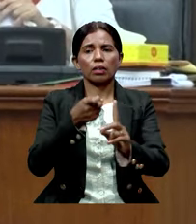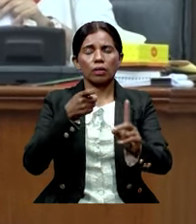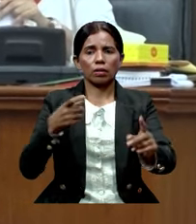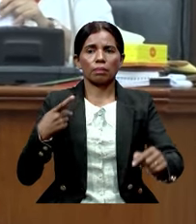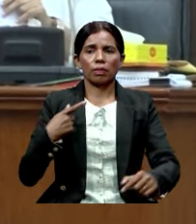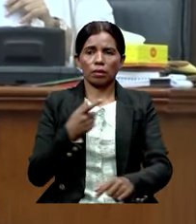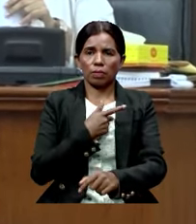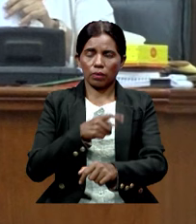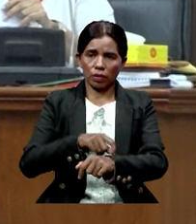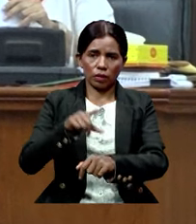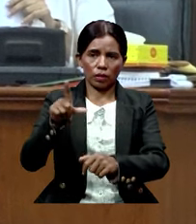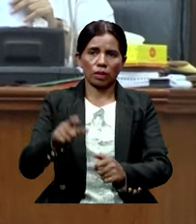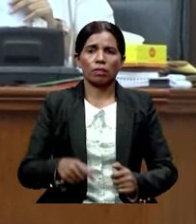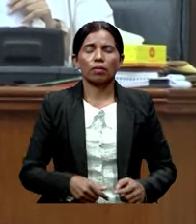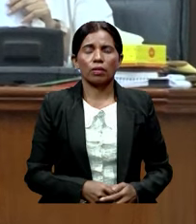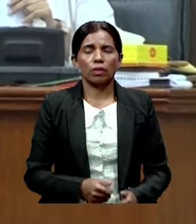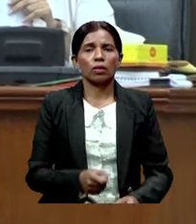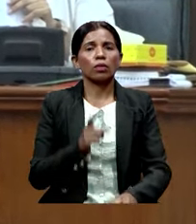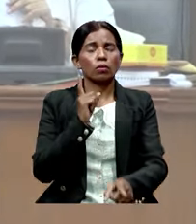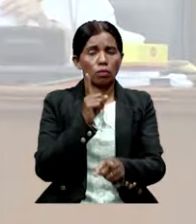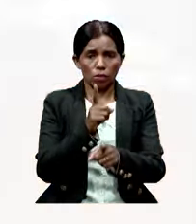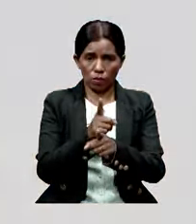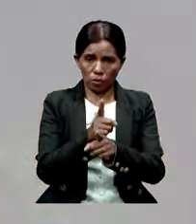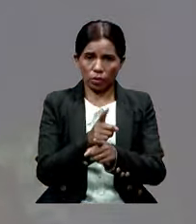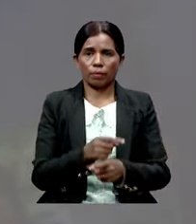Parlamento Nacional. Tudo nós,